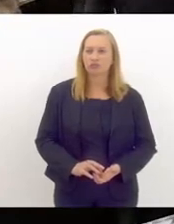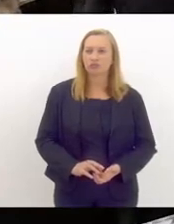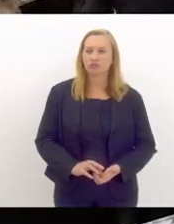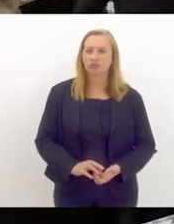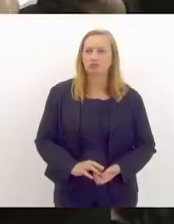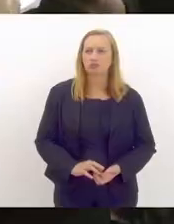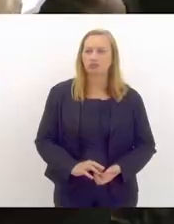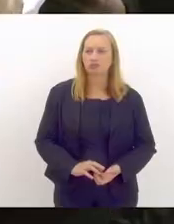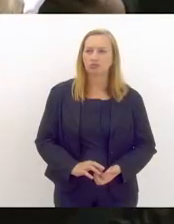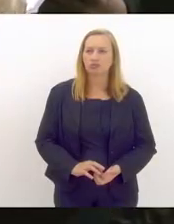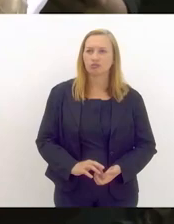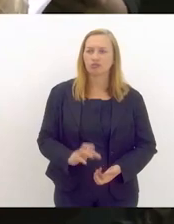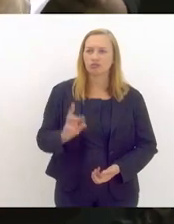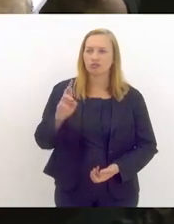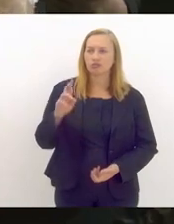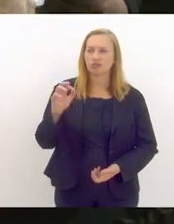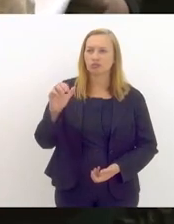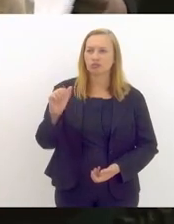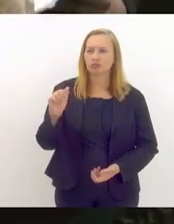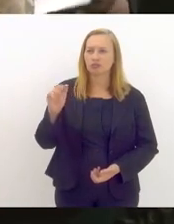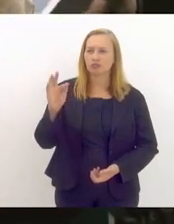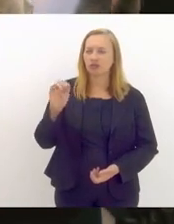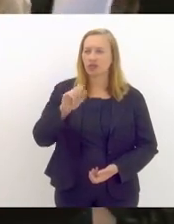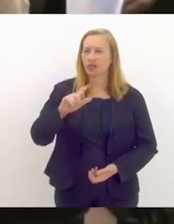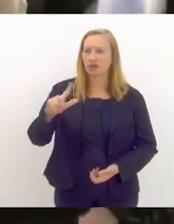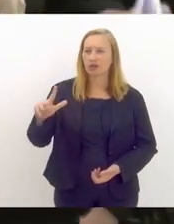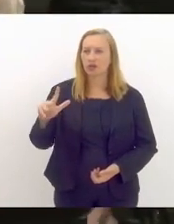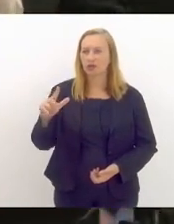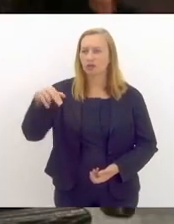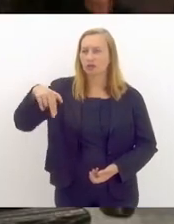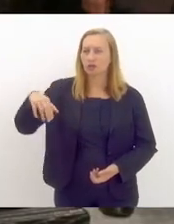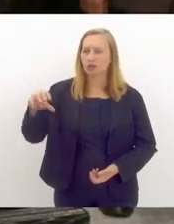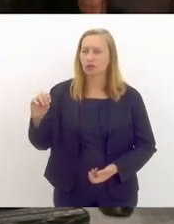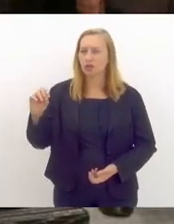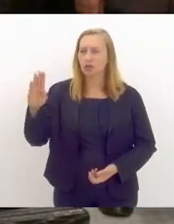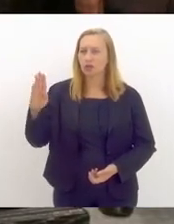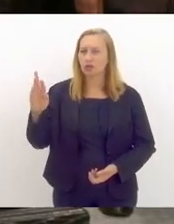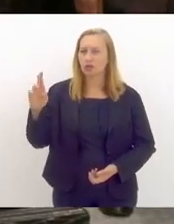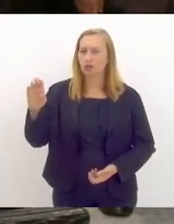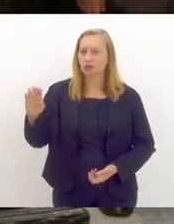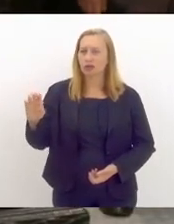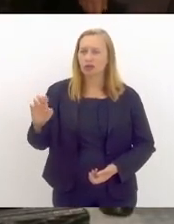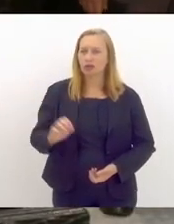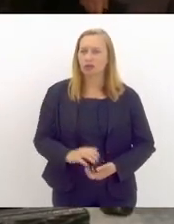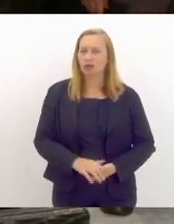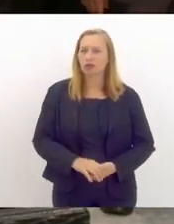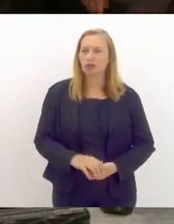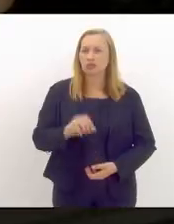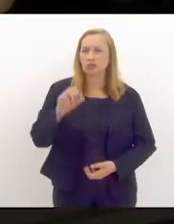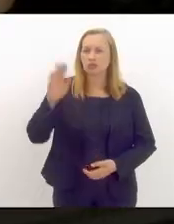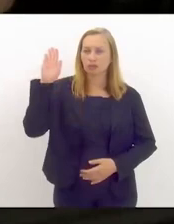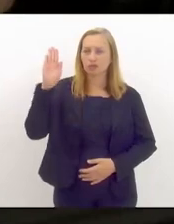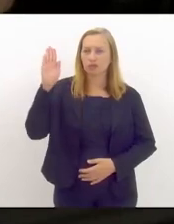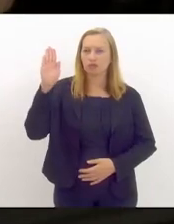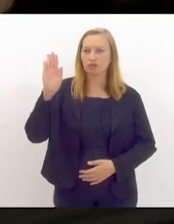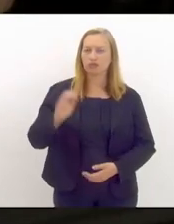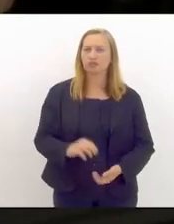Rafael Nobre. Assim o prometo.